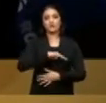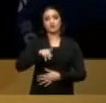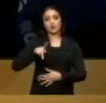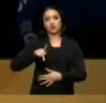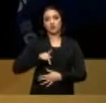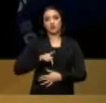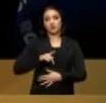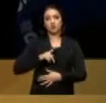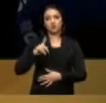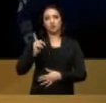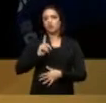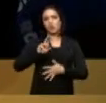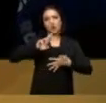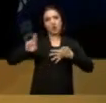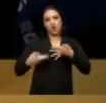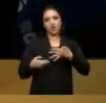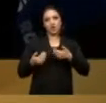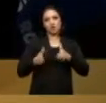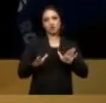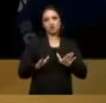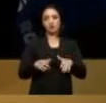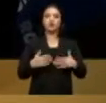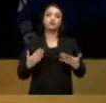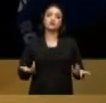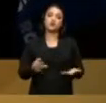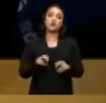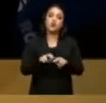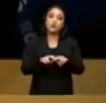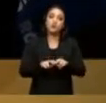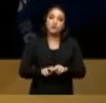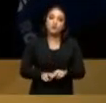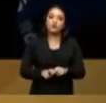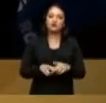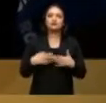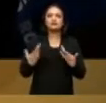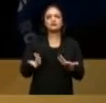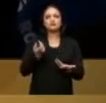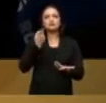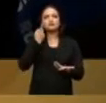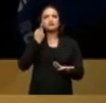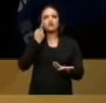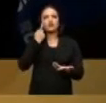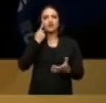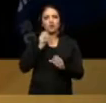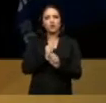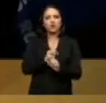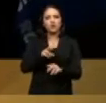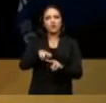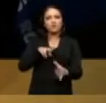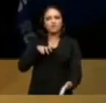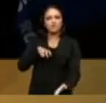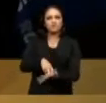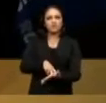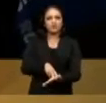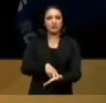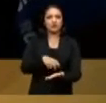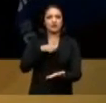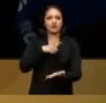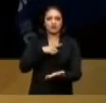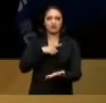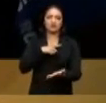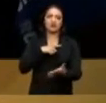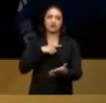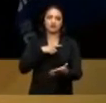recorreu da condenação. A partir de então, o raciocínio é de ser guiado pela pena aplicada, segundo dispõe o